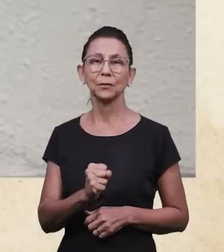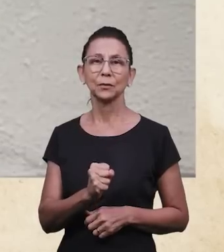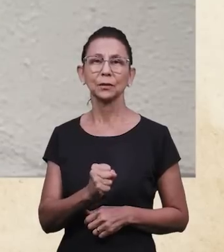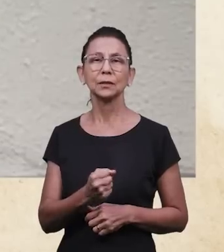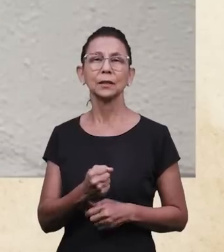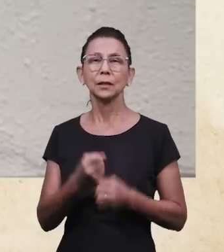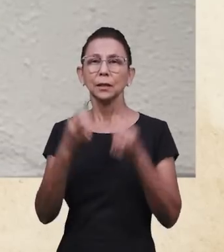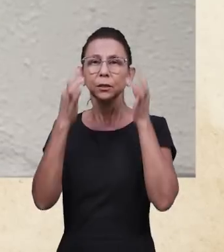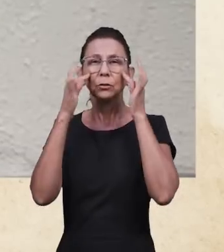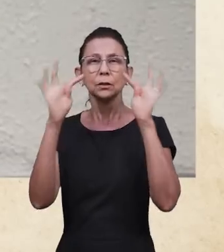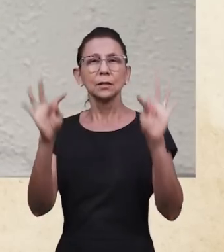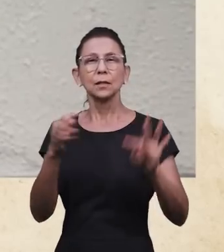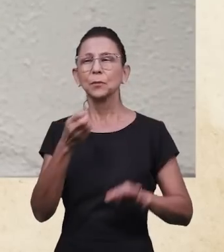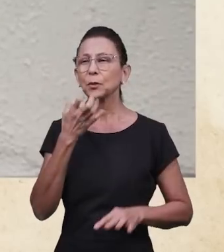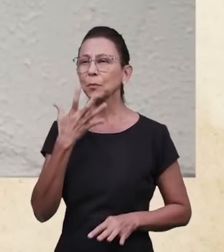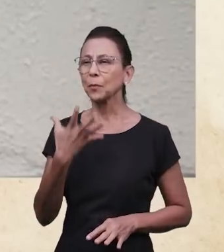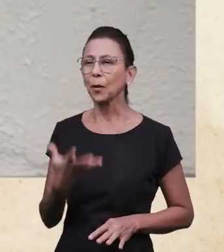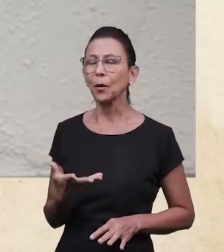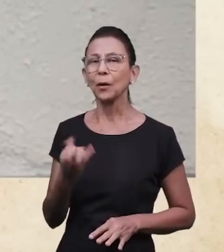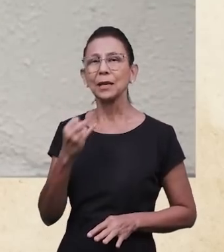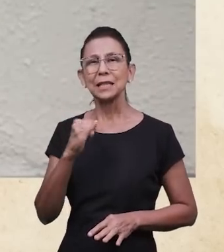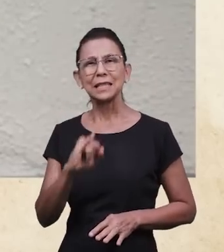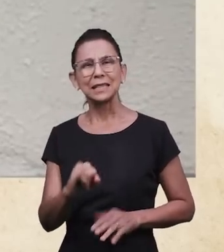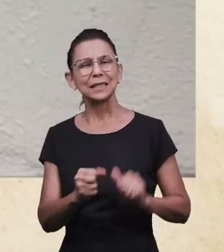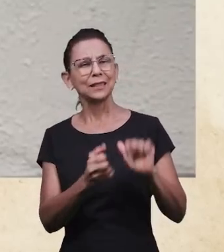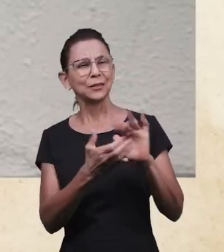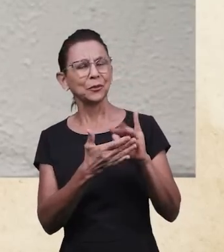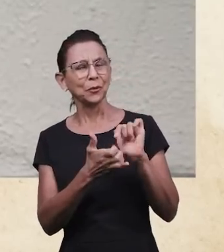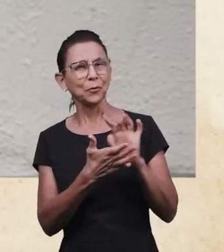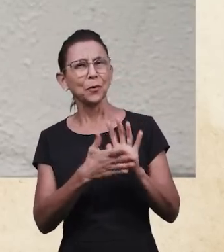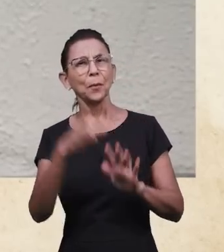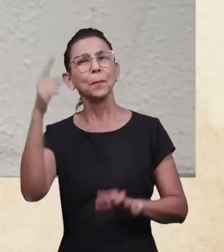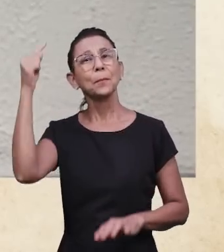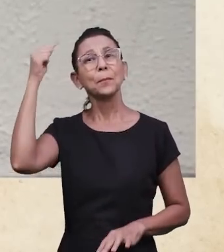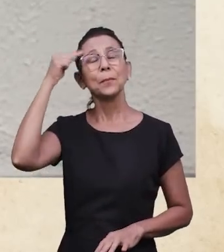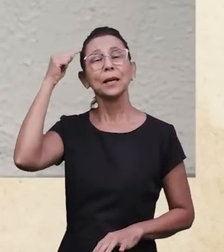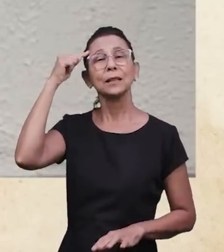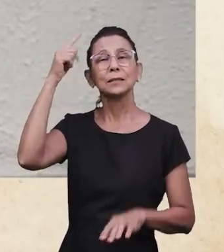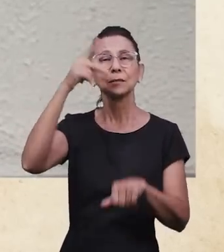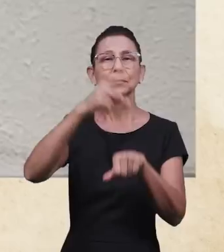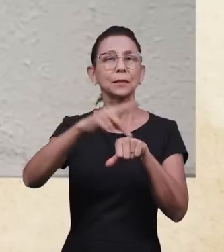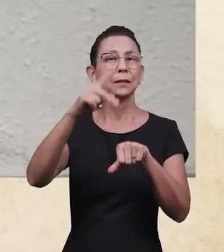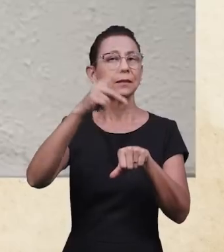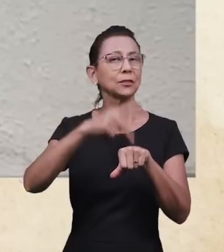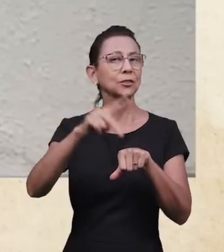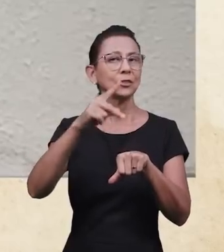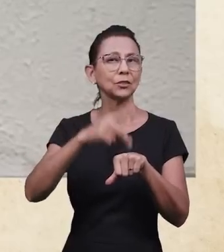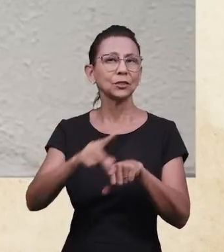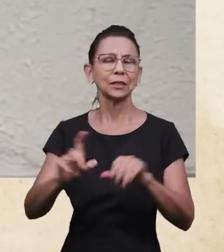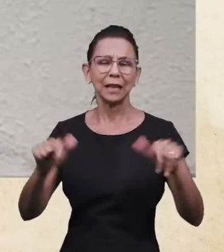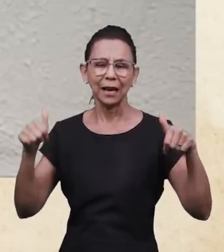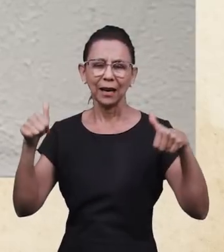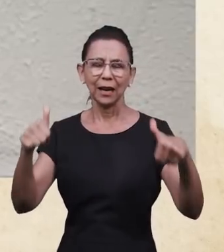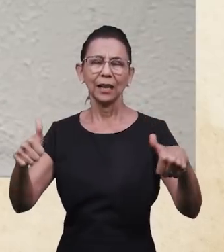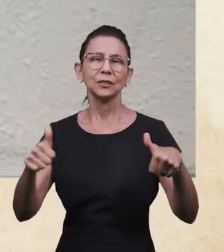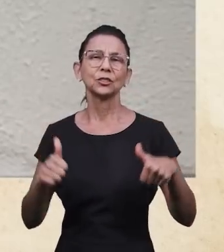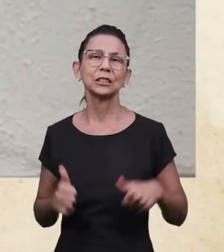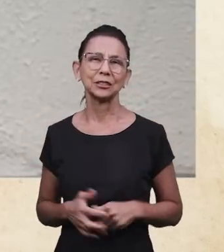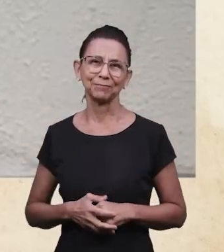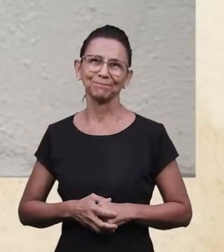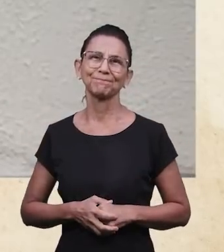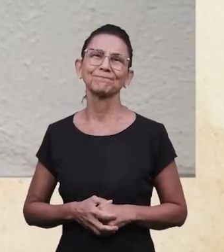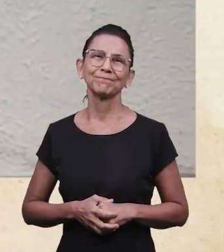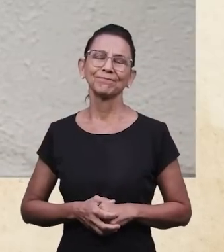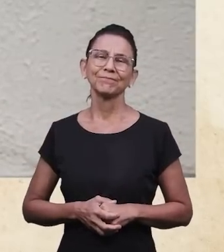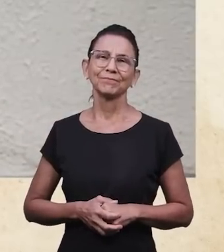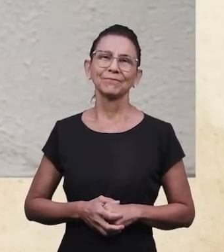isso, façam isso. É uma palavra de ânimo e de motivação no espírito